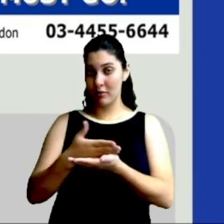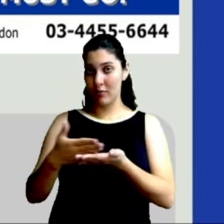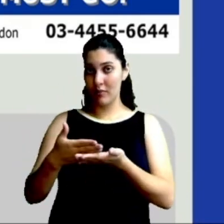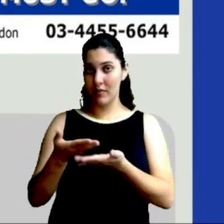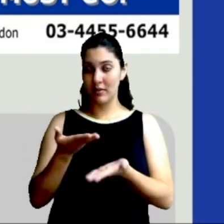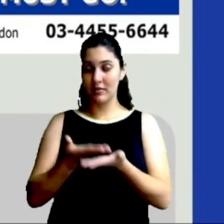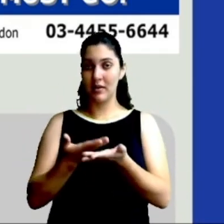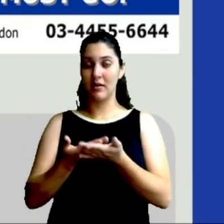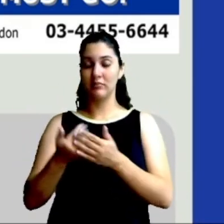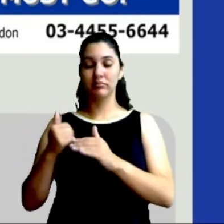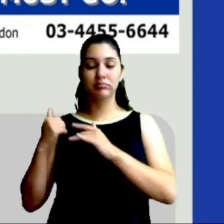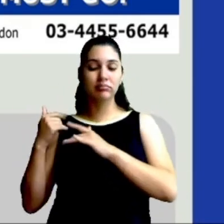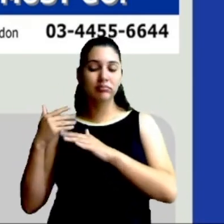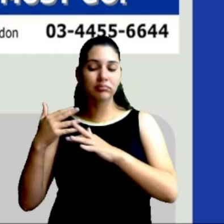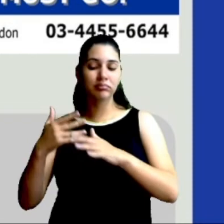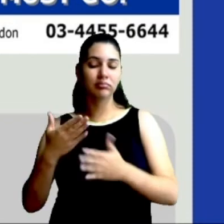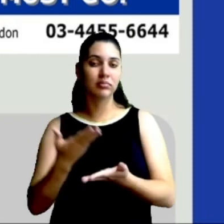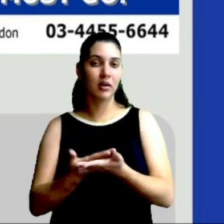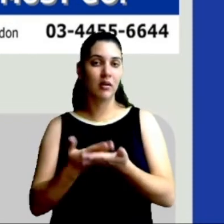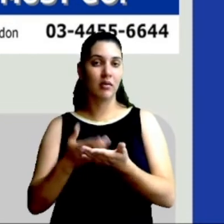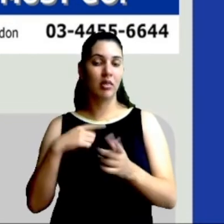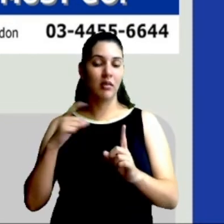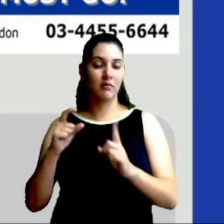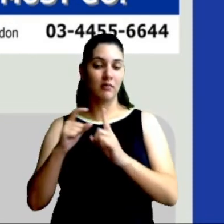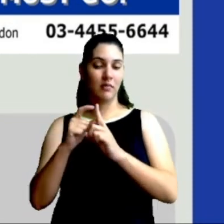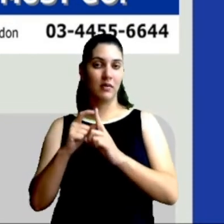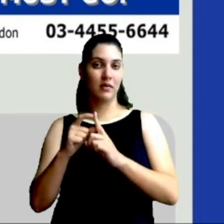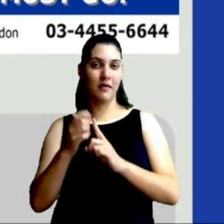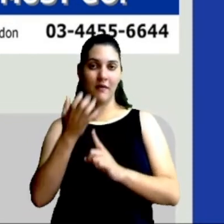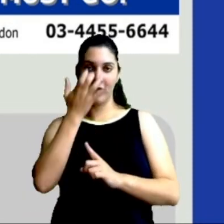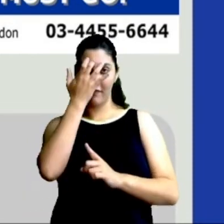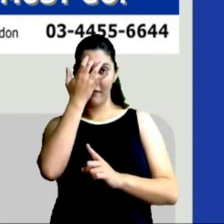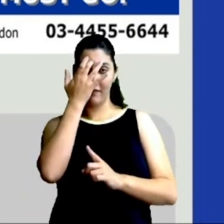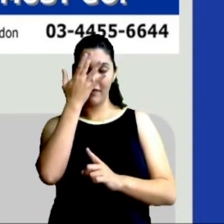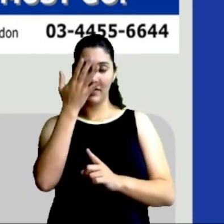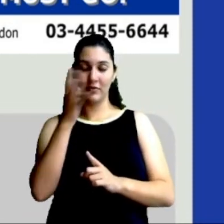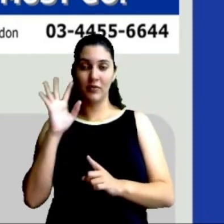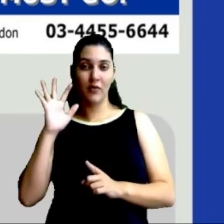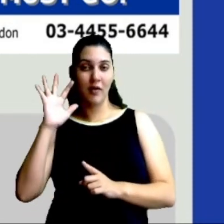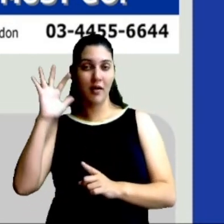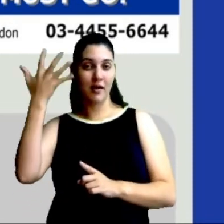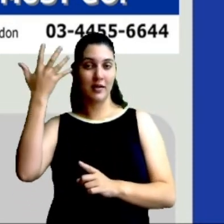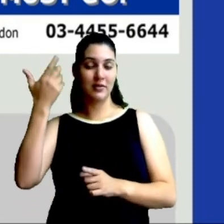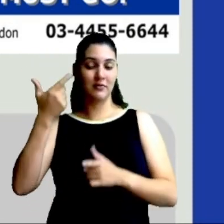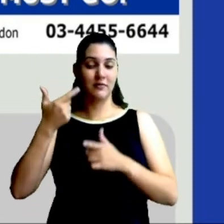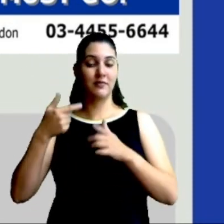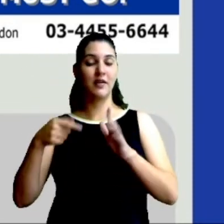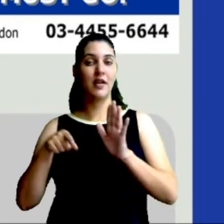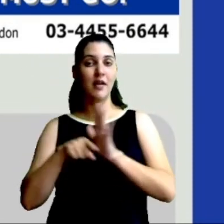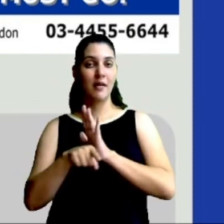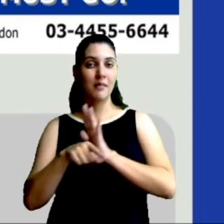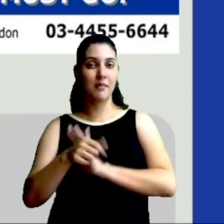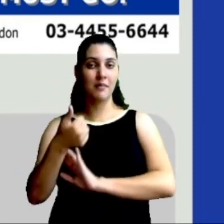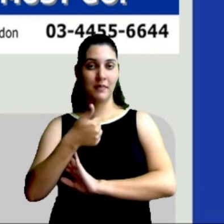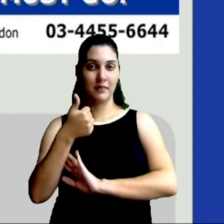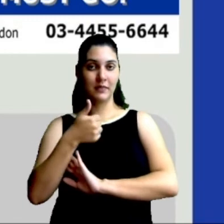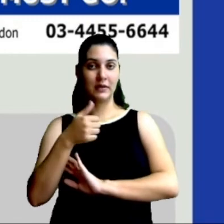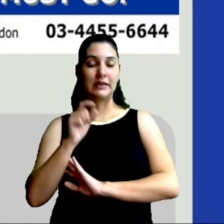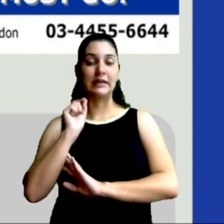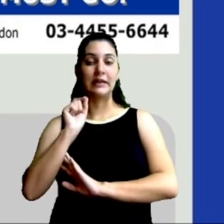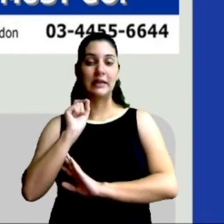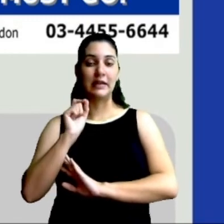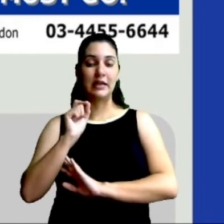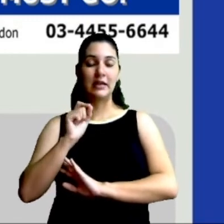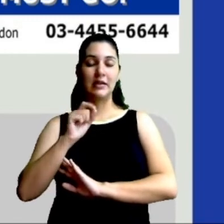durante a aula eu coloquei essa palavrinha, vai ser fácil você matar essa charada da primeira questão. Então, quem colocou a